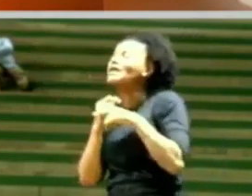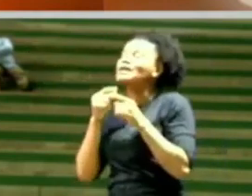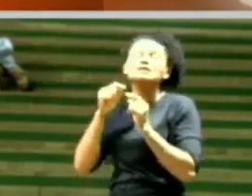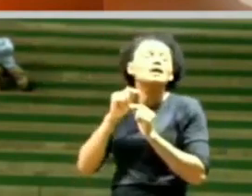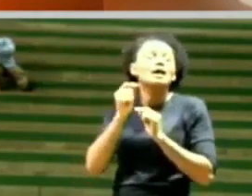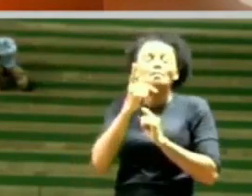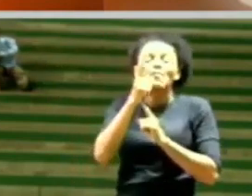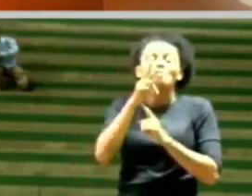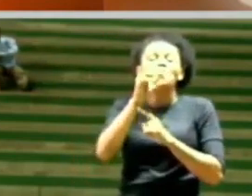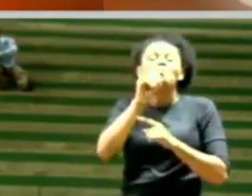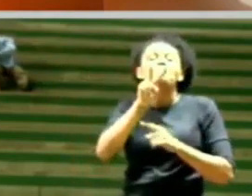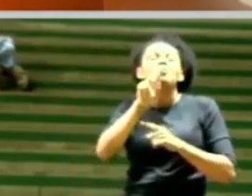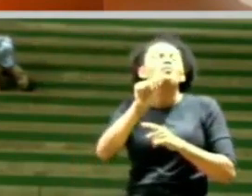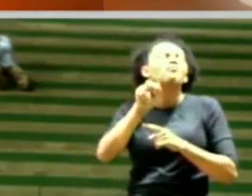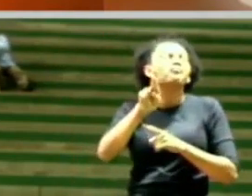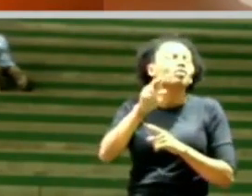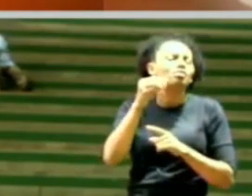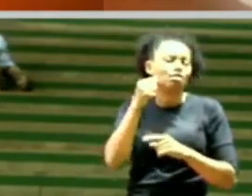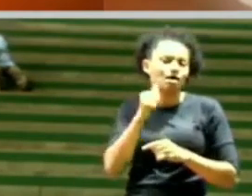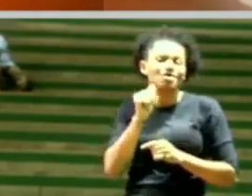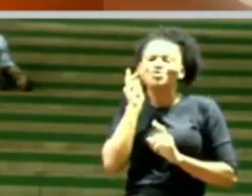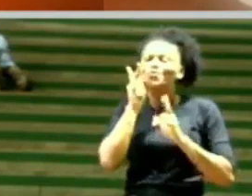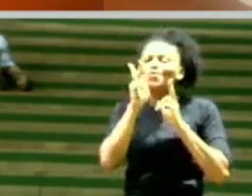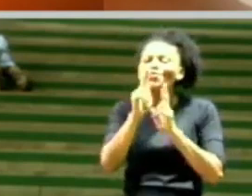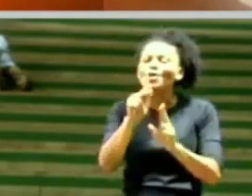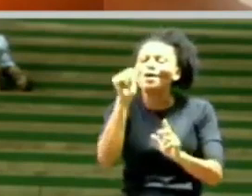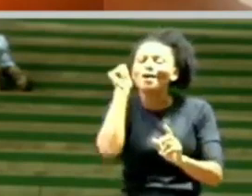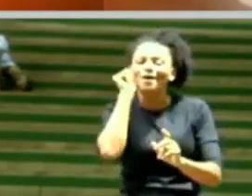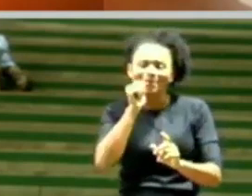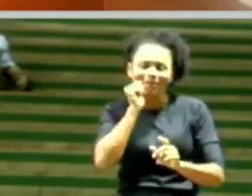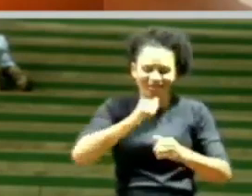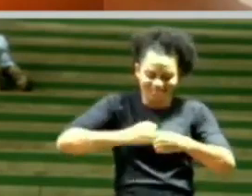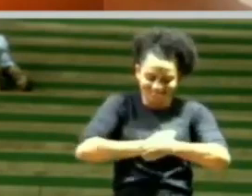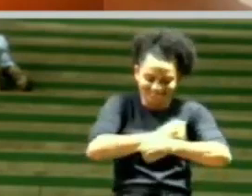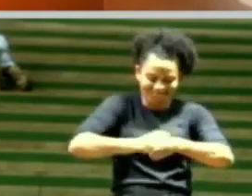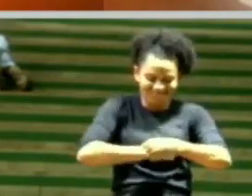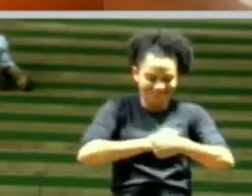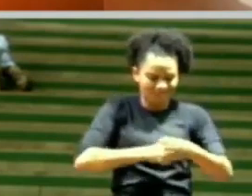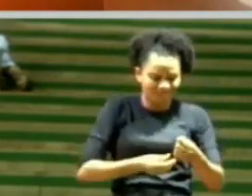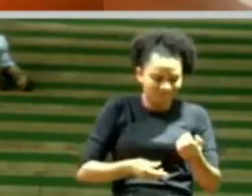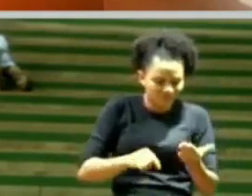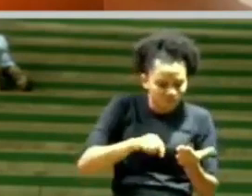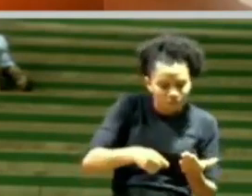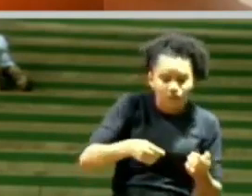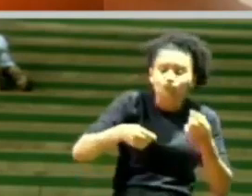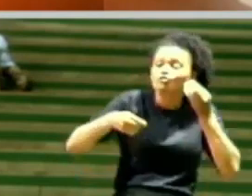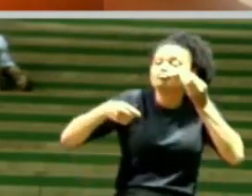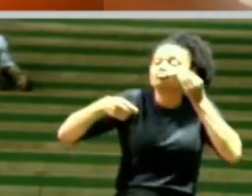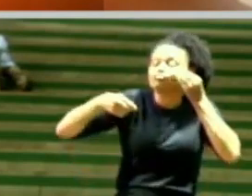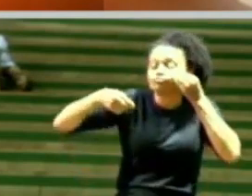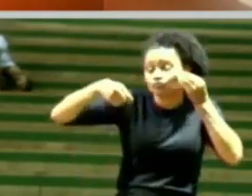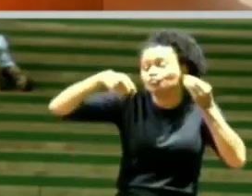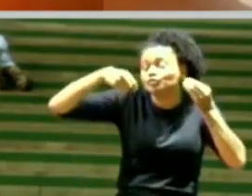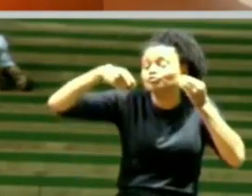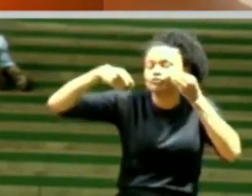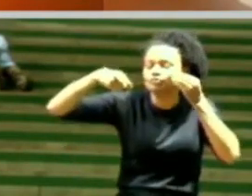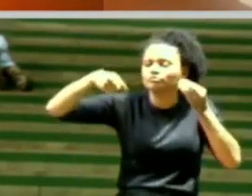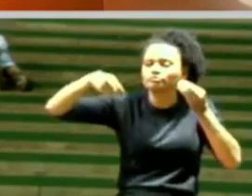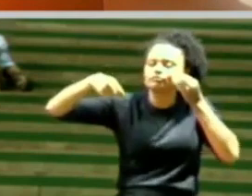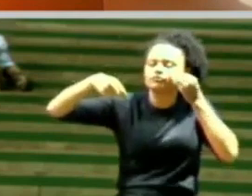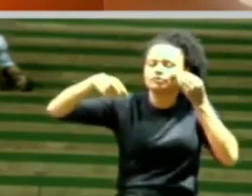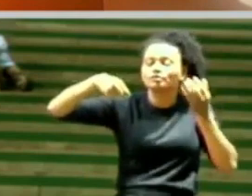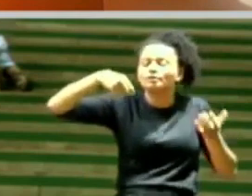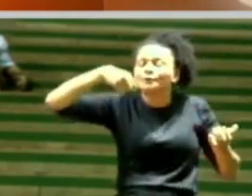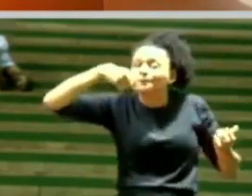aqui é o que uma chefe de cozinha faz quando diz assim: ó, experimenta aqui para ver se está bom. Prova